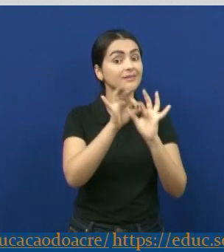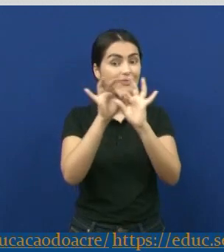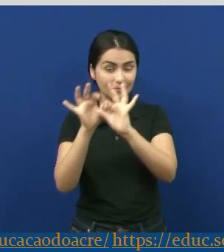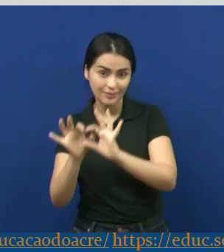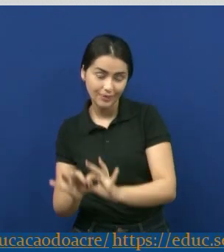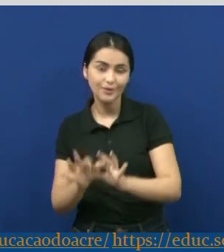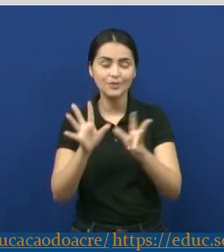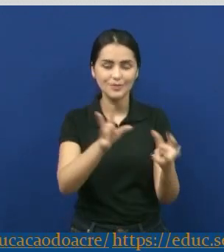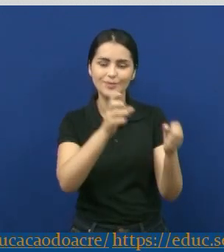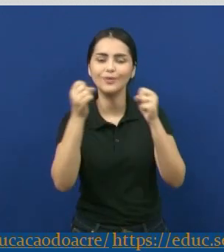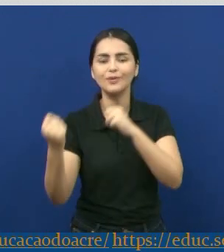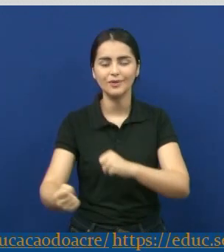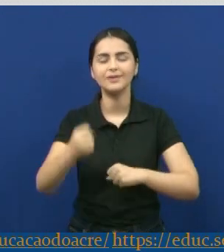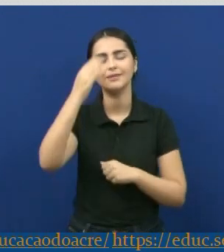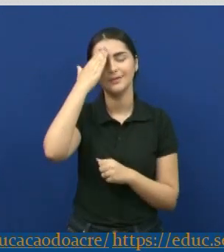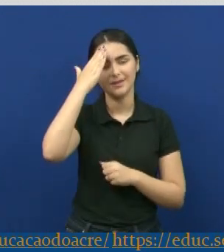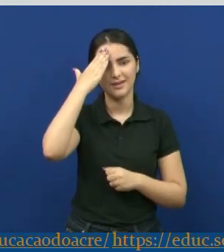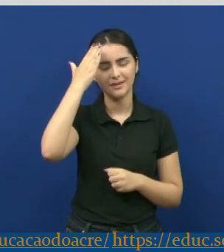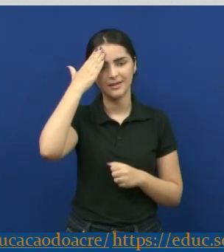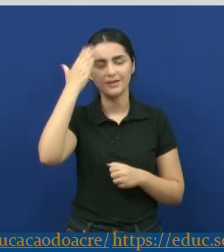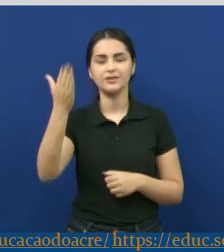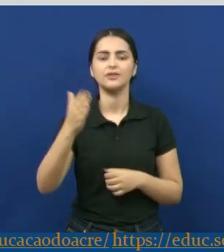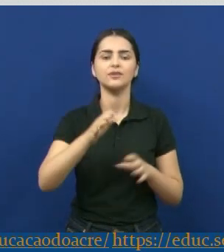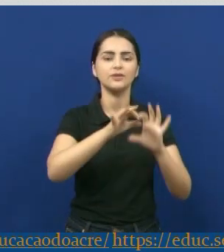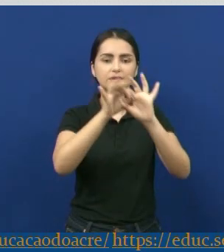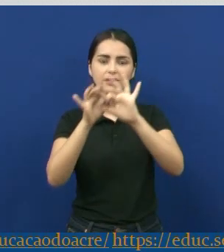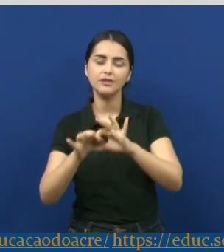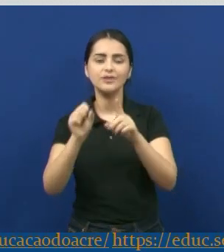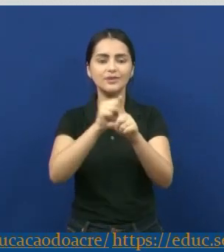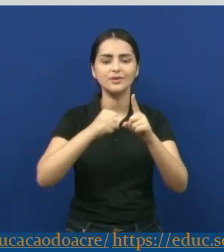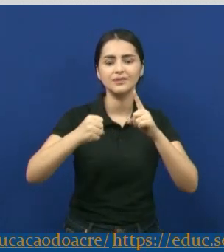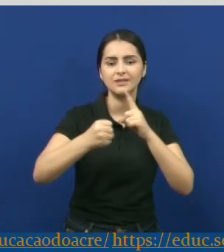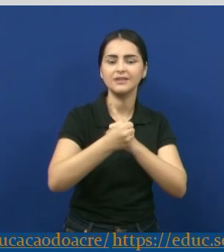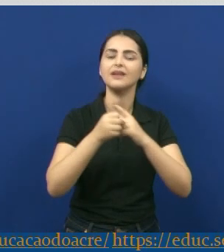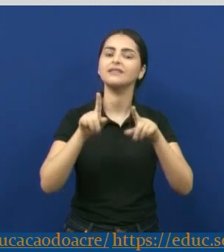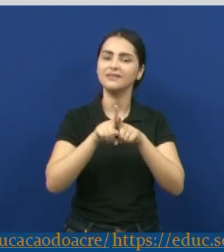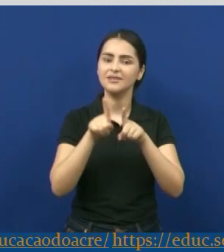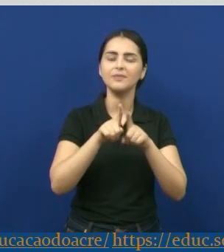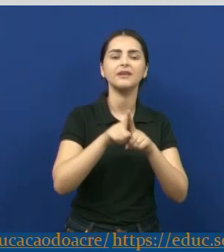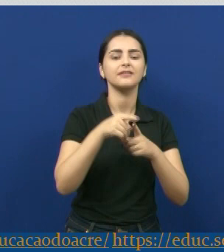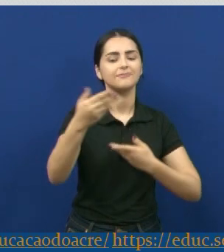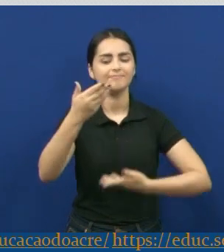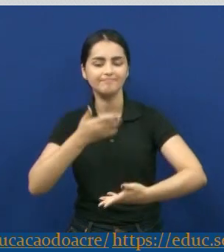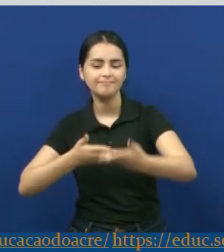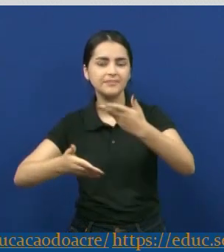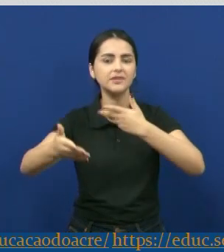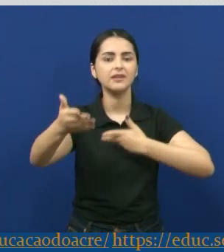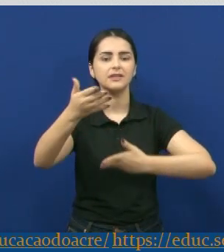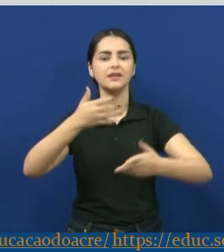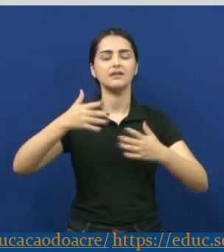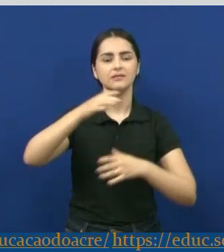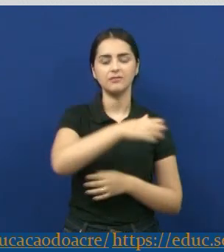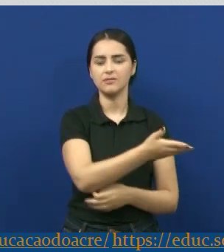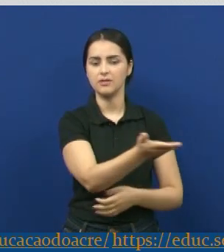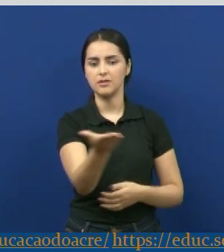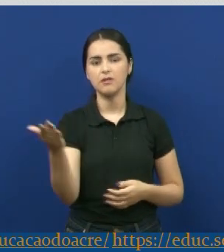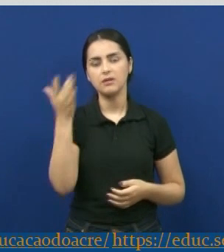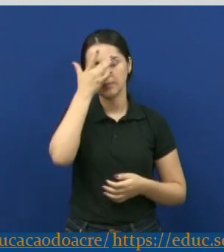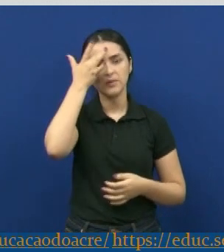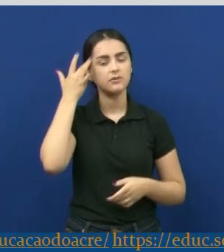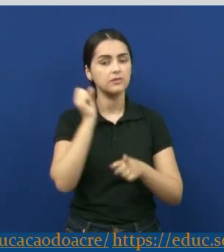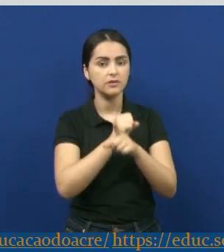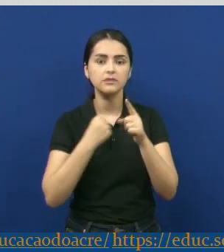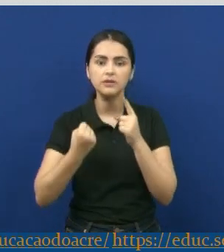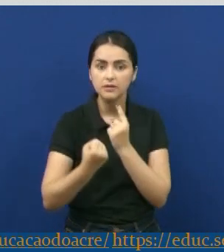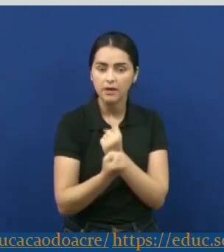o poder pode ser entendido tanto no sentido social quanto nas relações dos seres humanos em